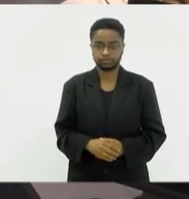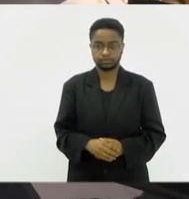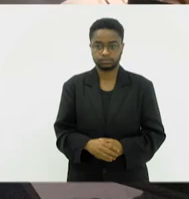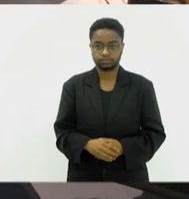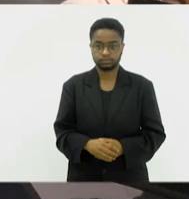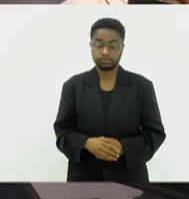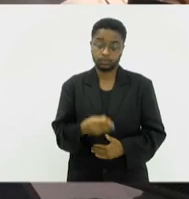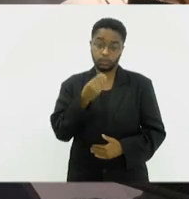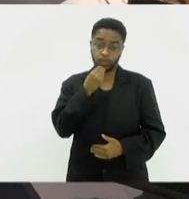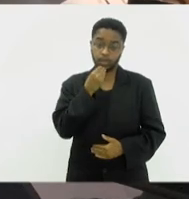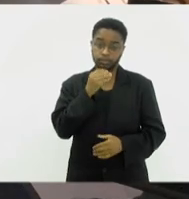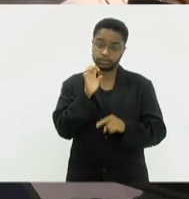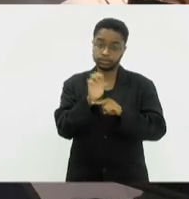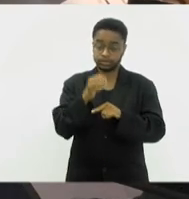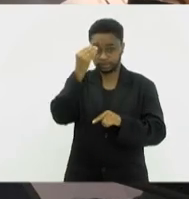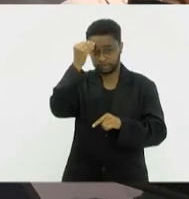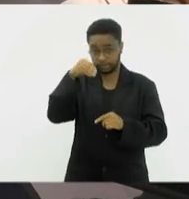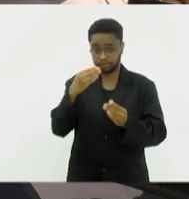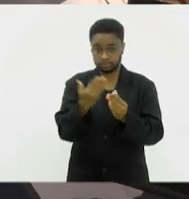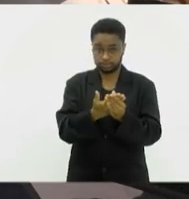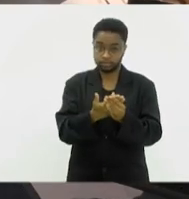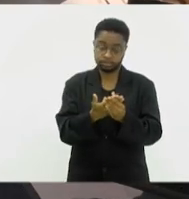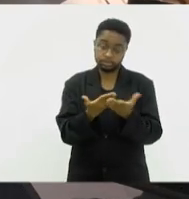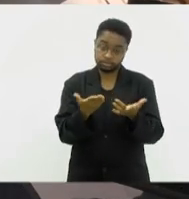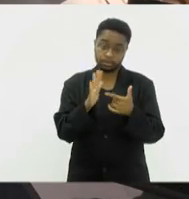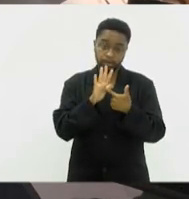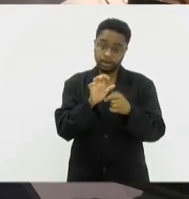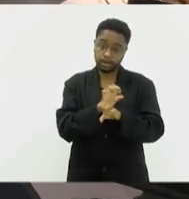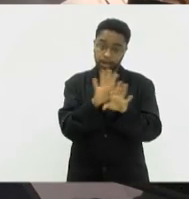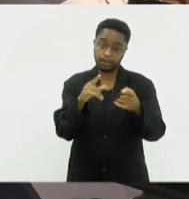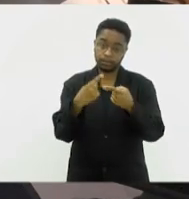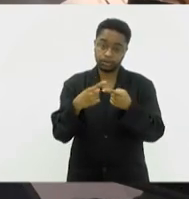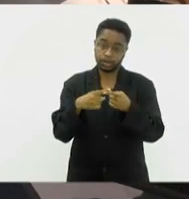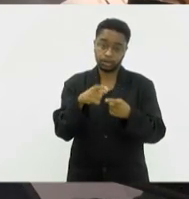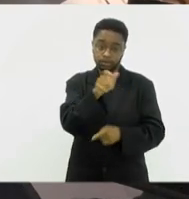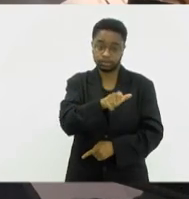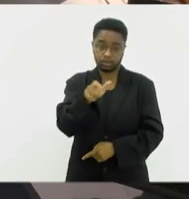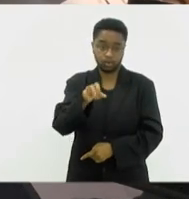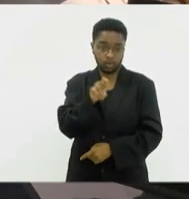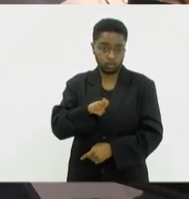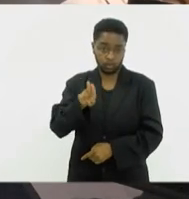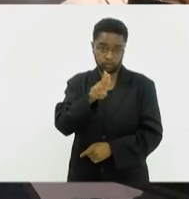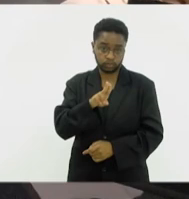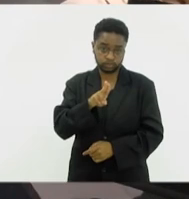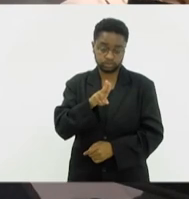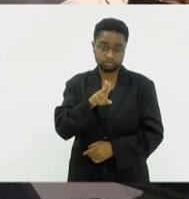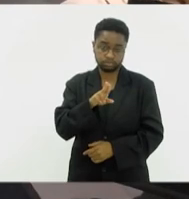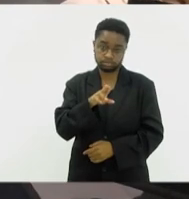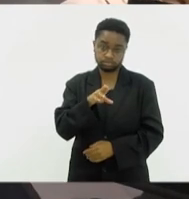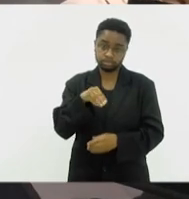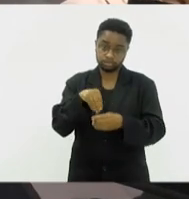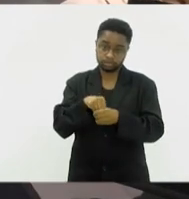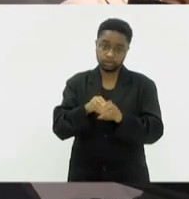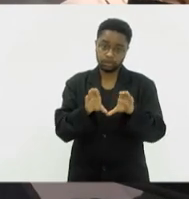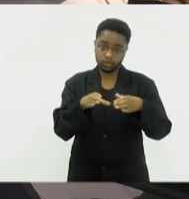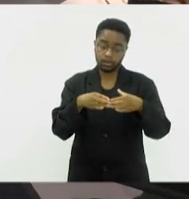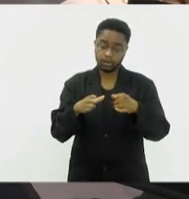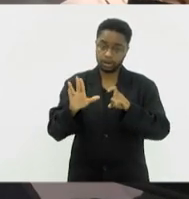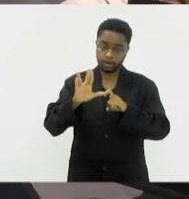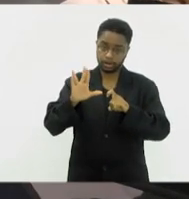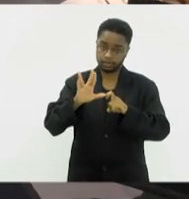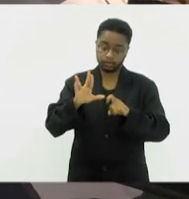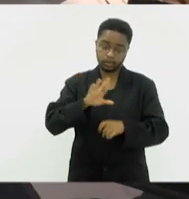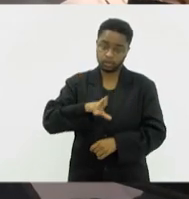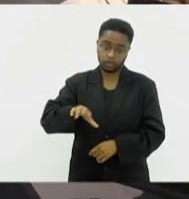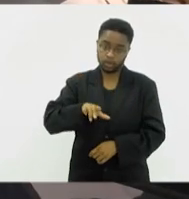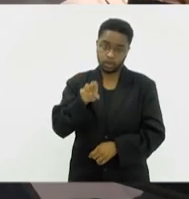Obviamente, o Estado desiste da ação, fica nítido, porque eram usuários, inclusive, dentro desse bojo da cannabis medicinal, não era